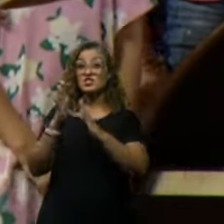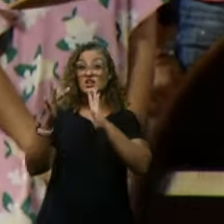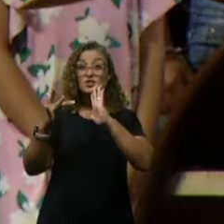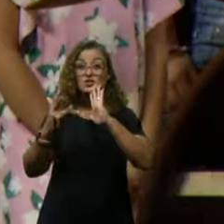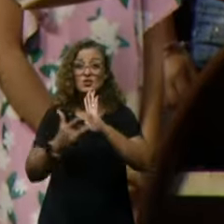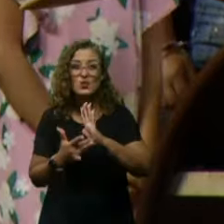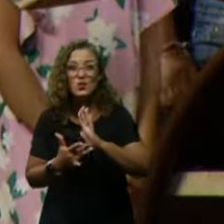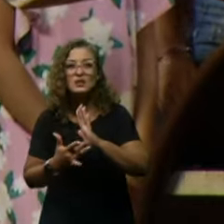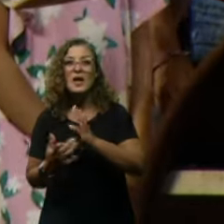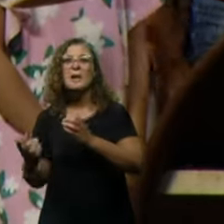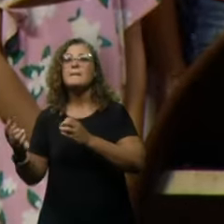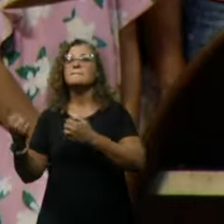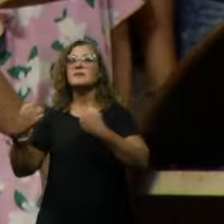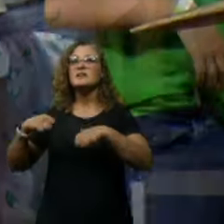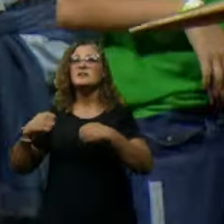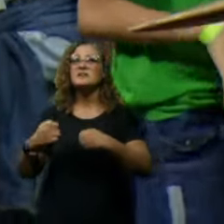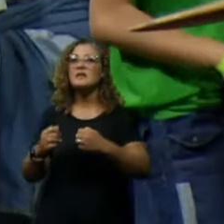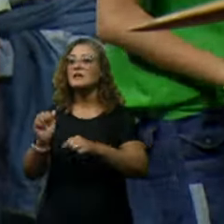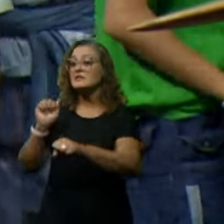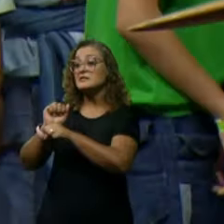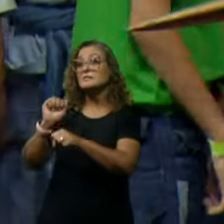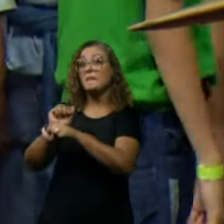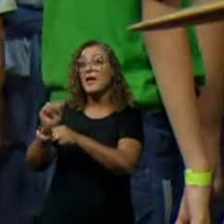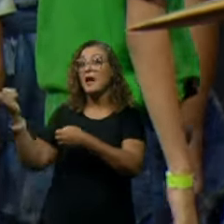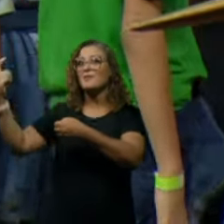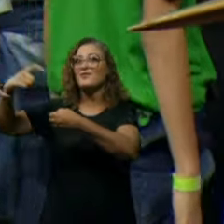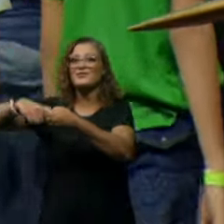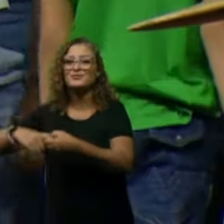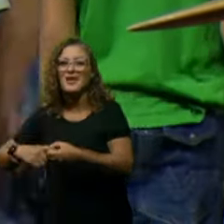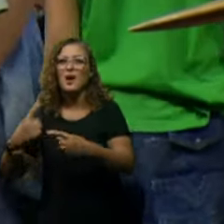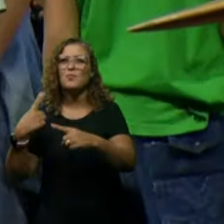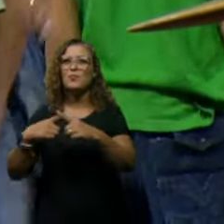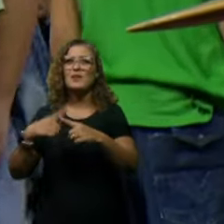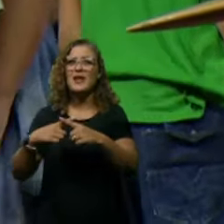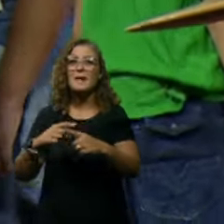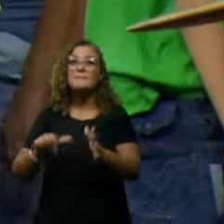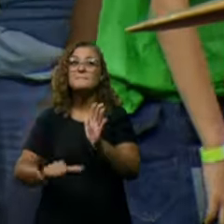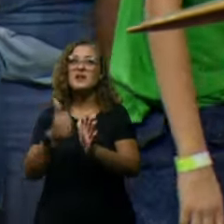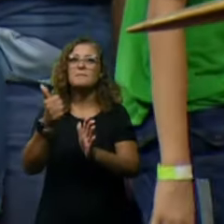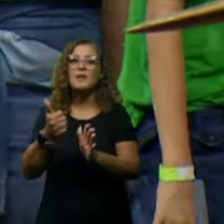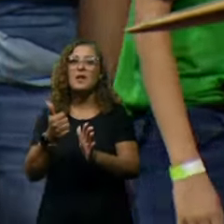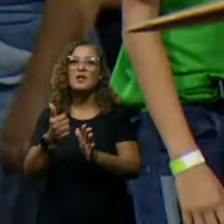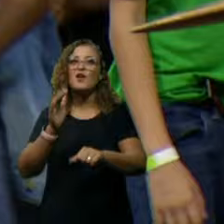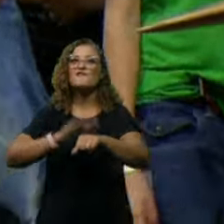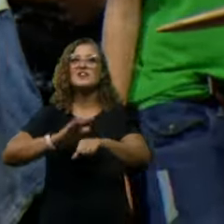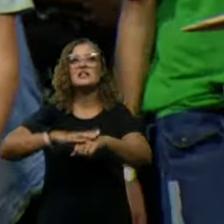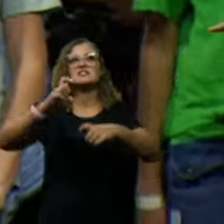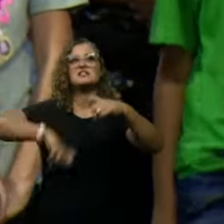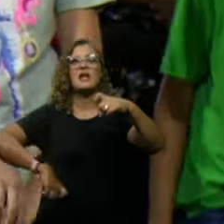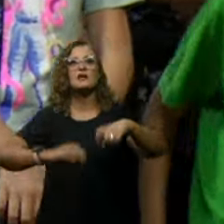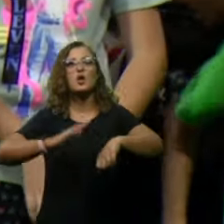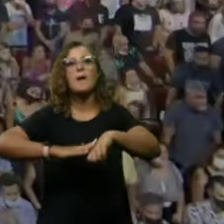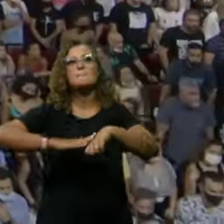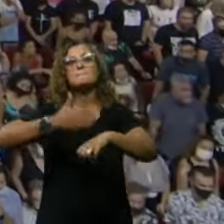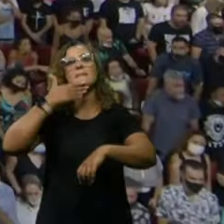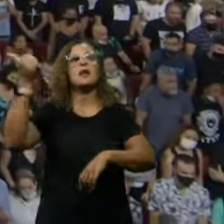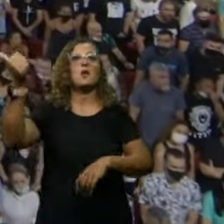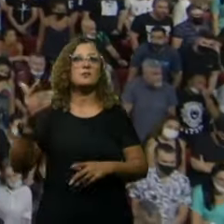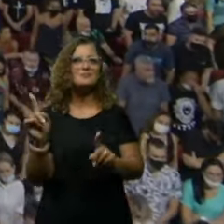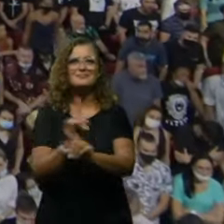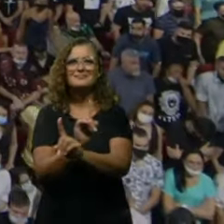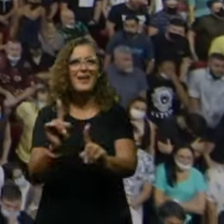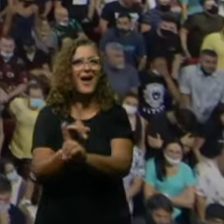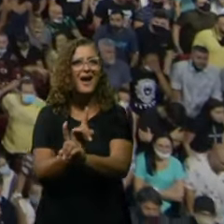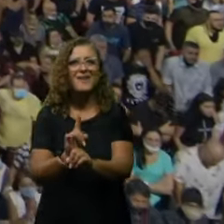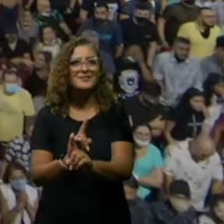você perder a virgindade e tem que ter alguém para falar isso para você ir hoje a prova e a Deus que possuíam eu tô te falando em